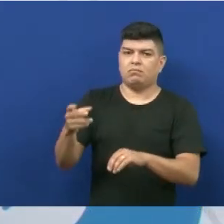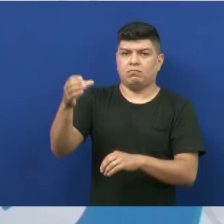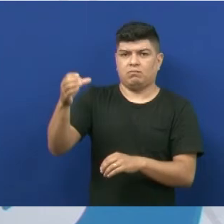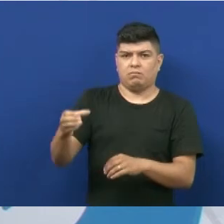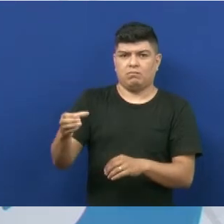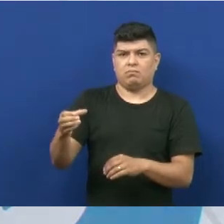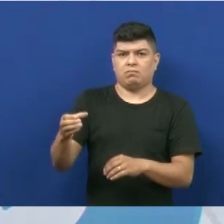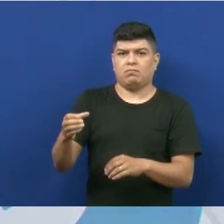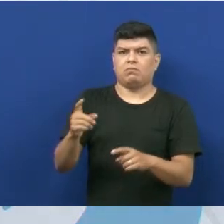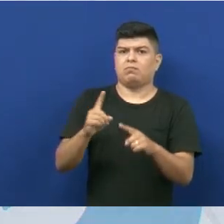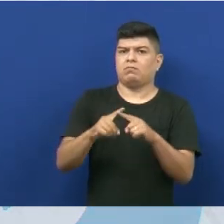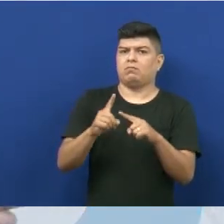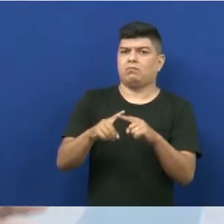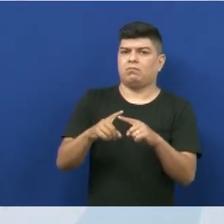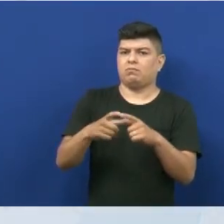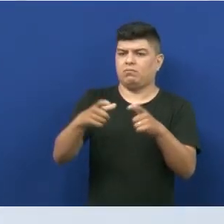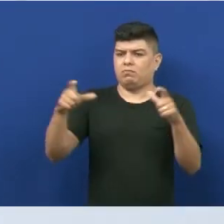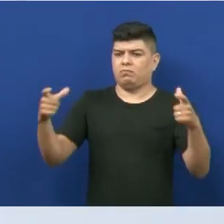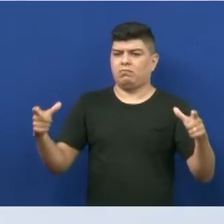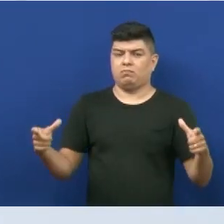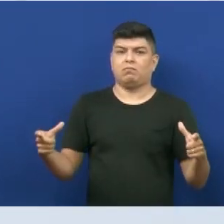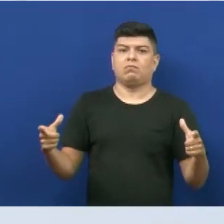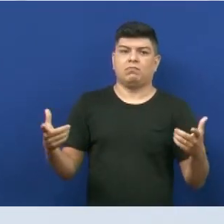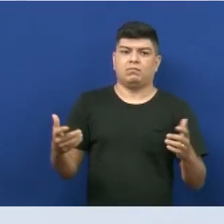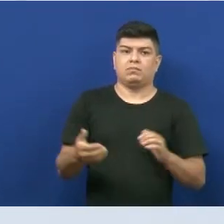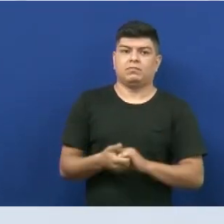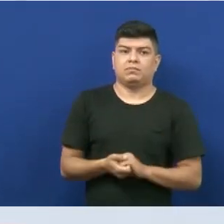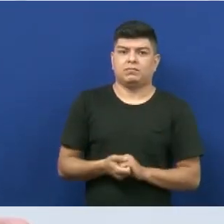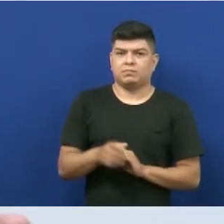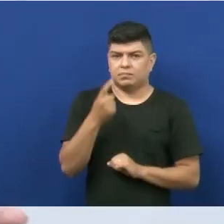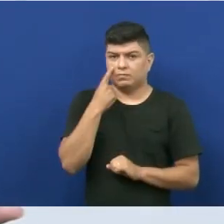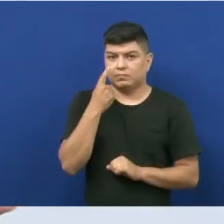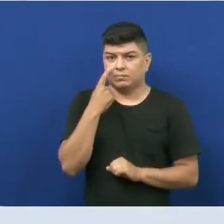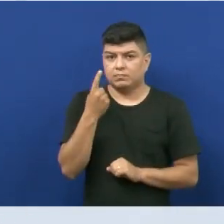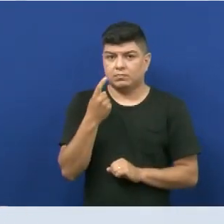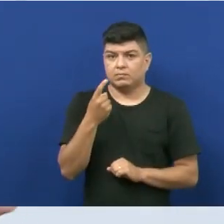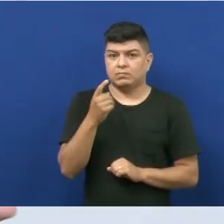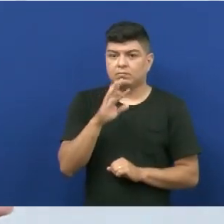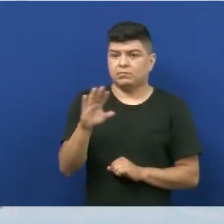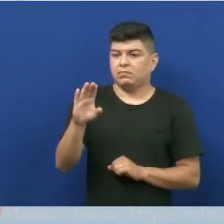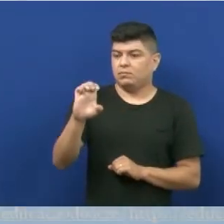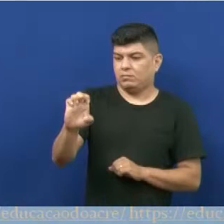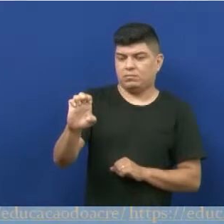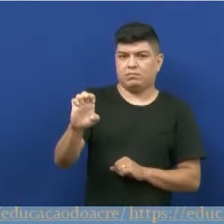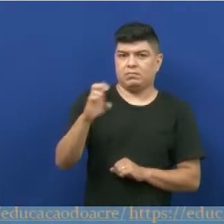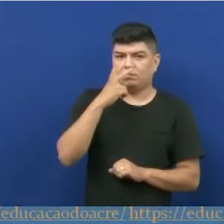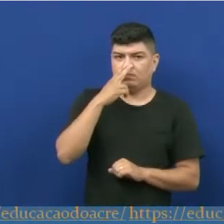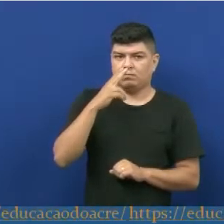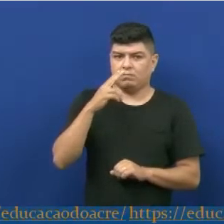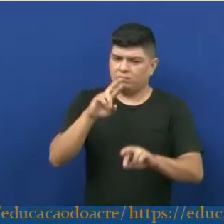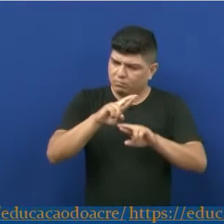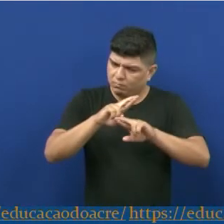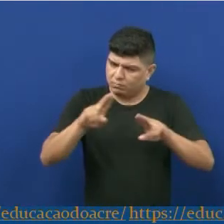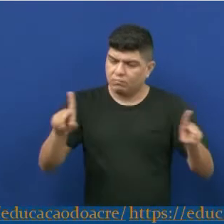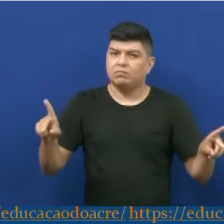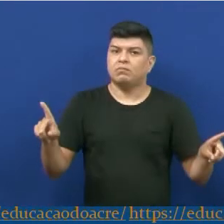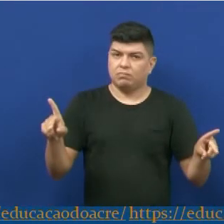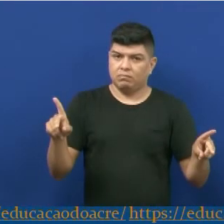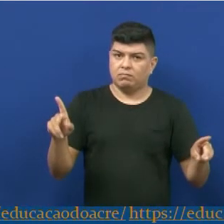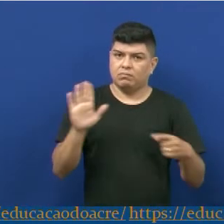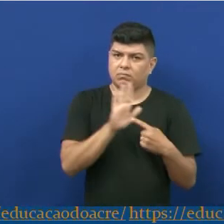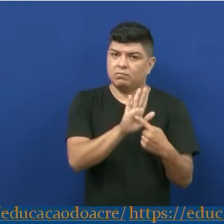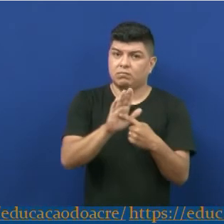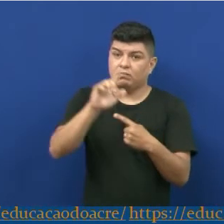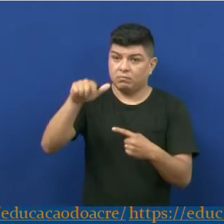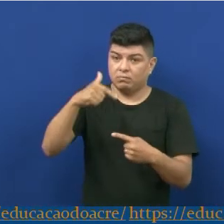emperrados considerando o efeito da dilatação térmica. Note que a letra E ela é contrária ao que é apresentado